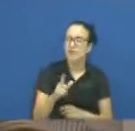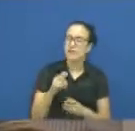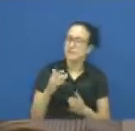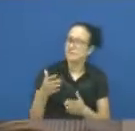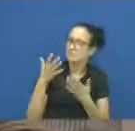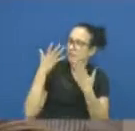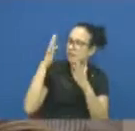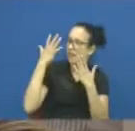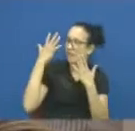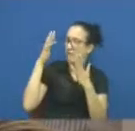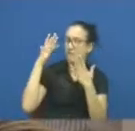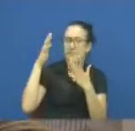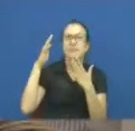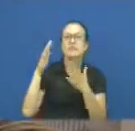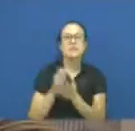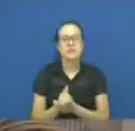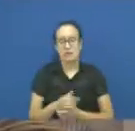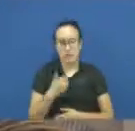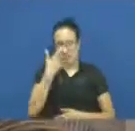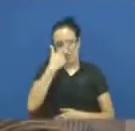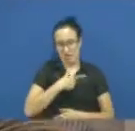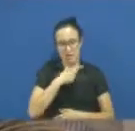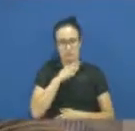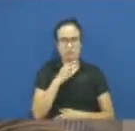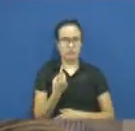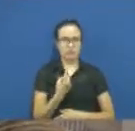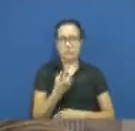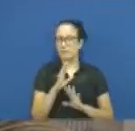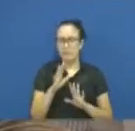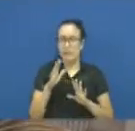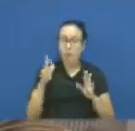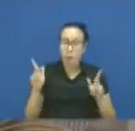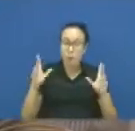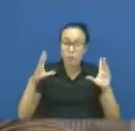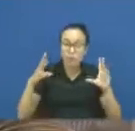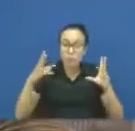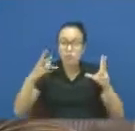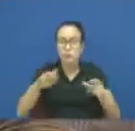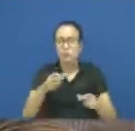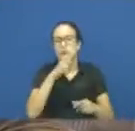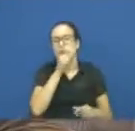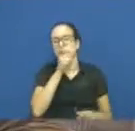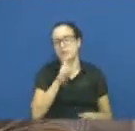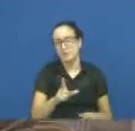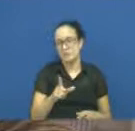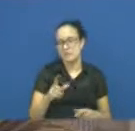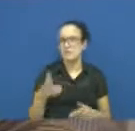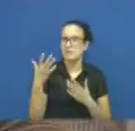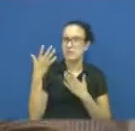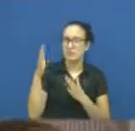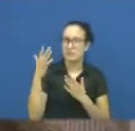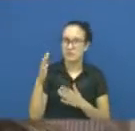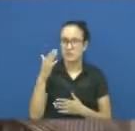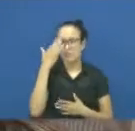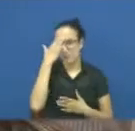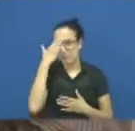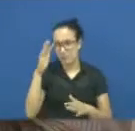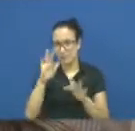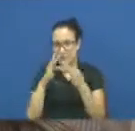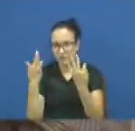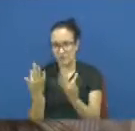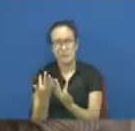de Limeira, não é o Raul, que faz esta homenagem para o seu Acácio de Oliveira. Muito obrigado aos seus